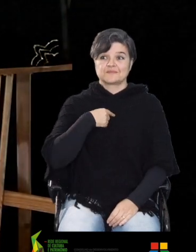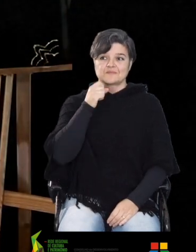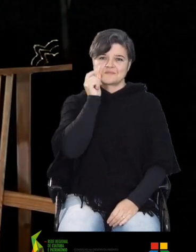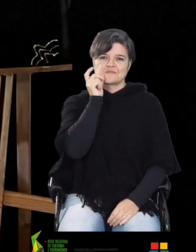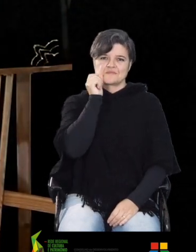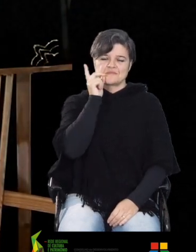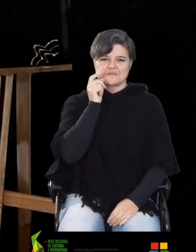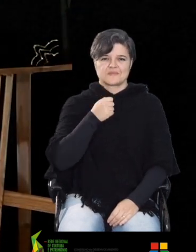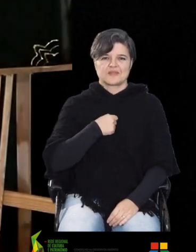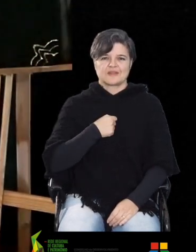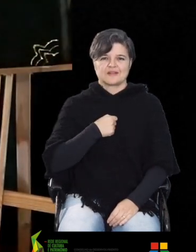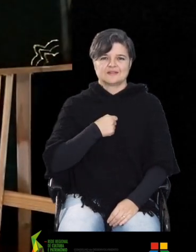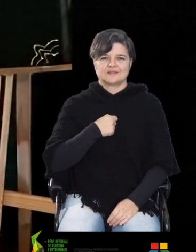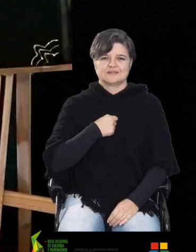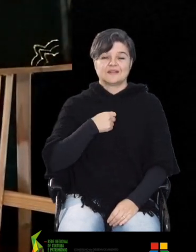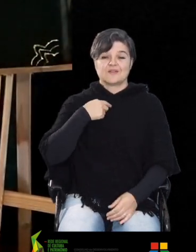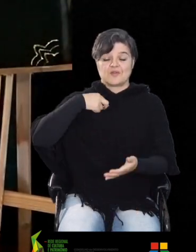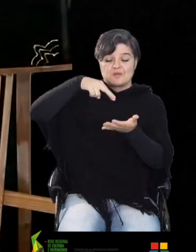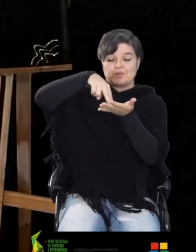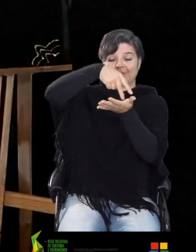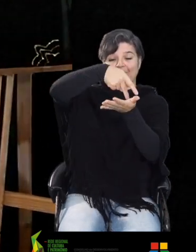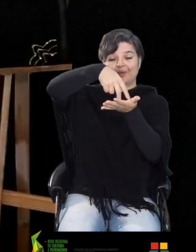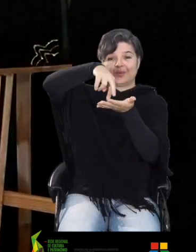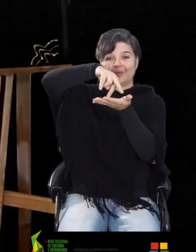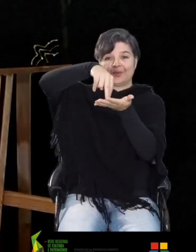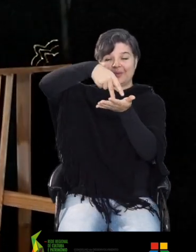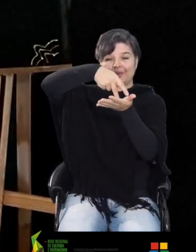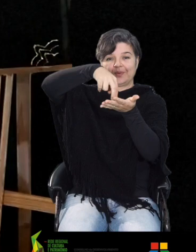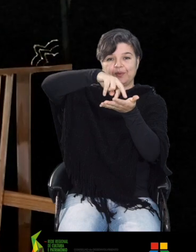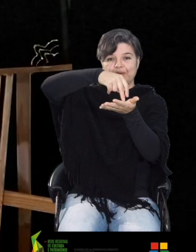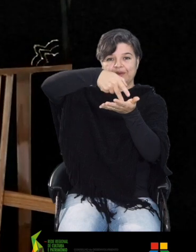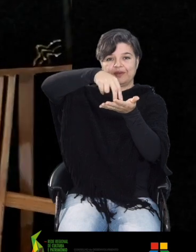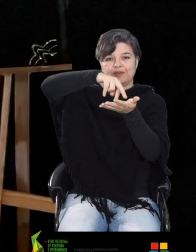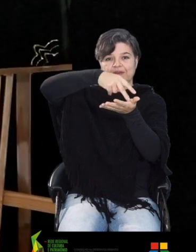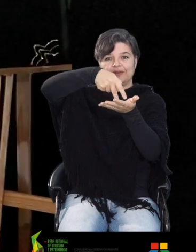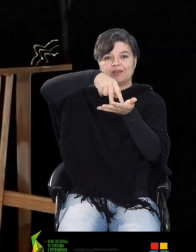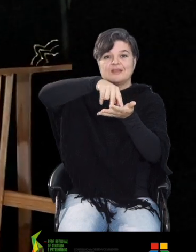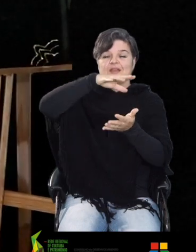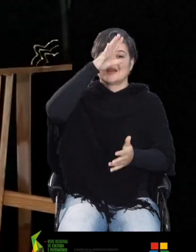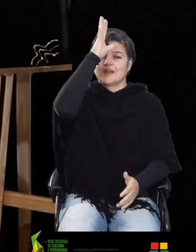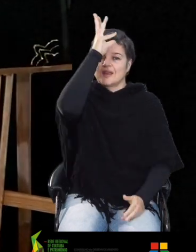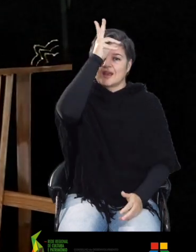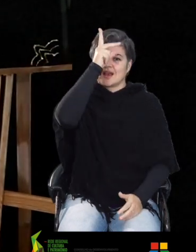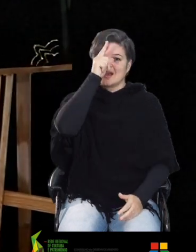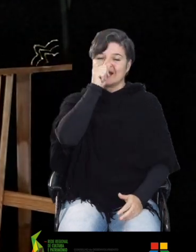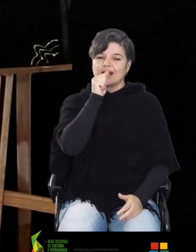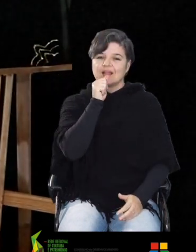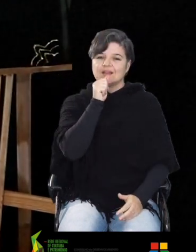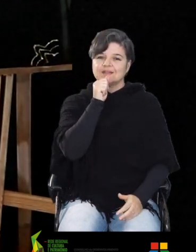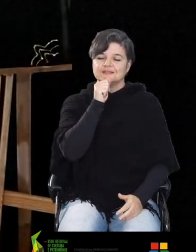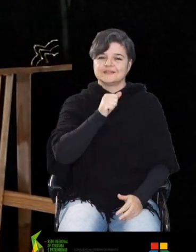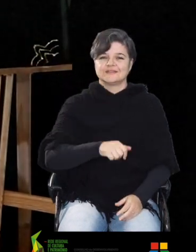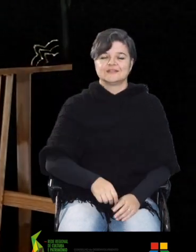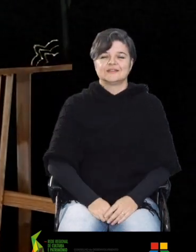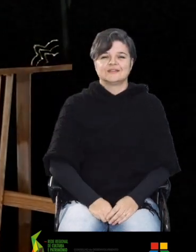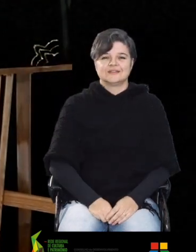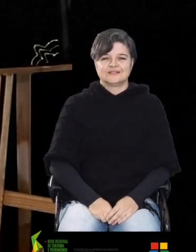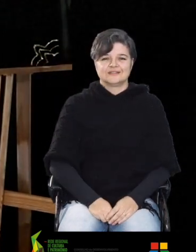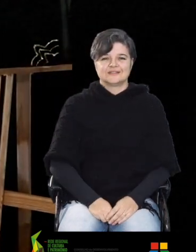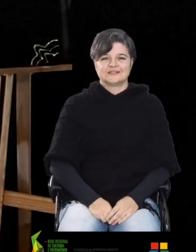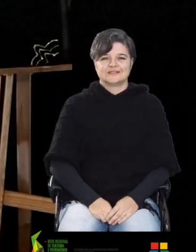vai sair e aí bom e você